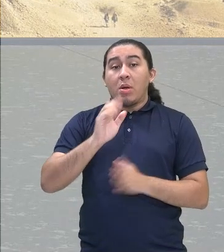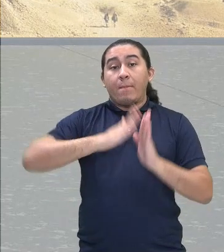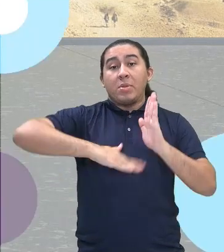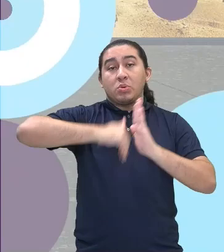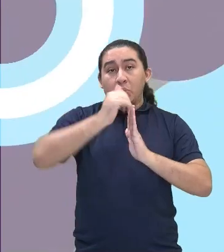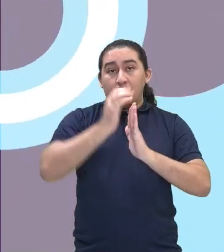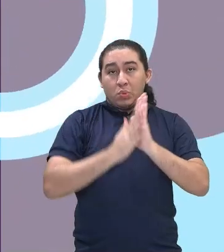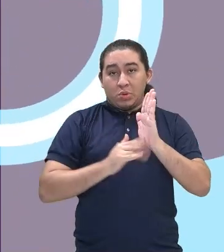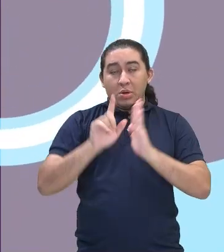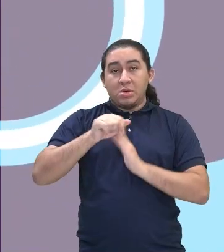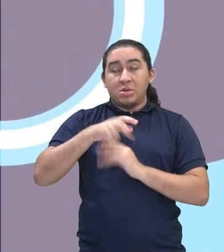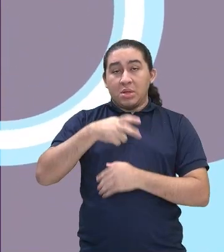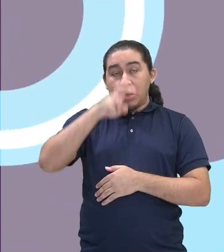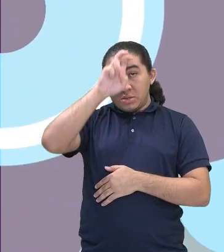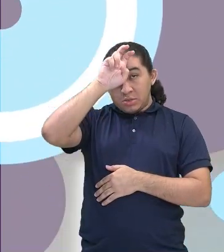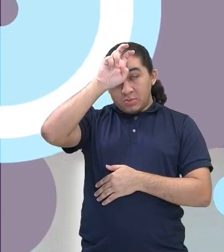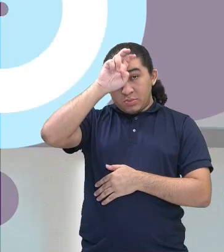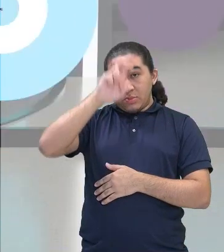egípcia.